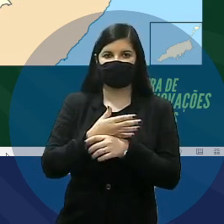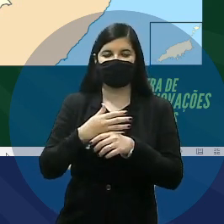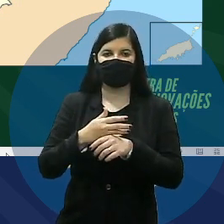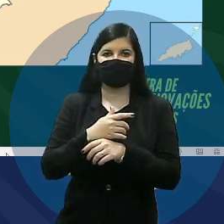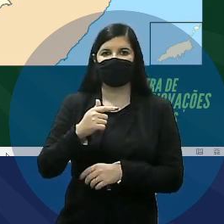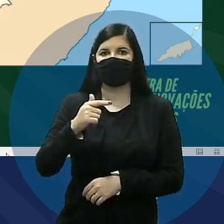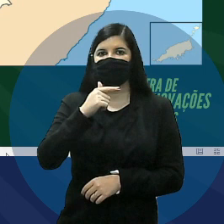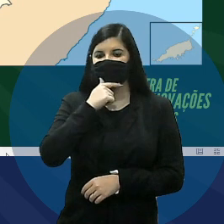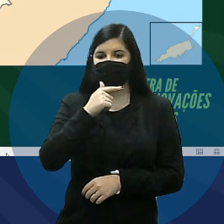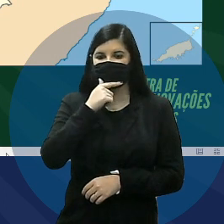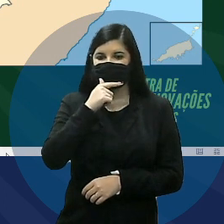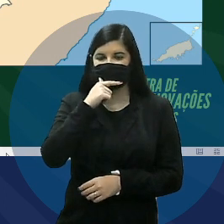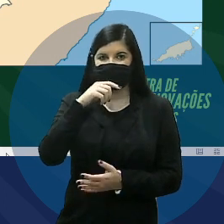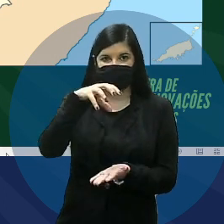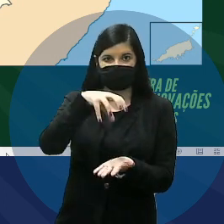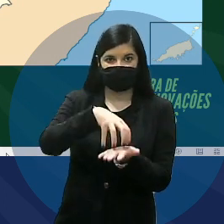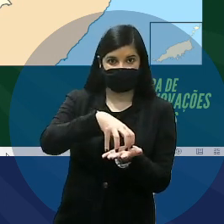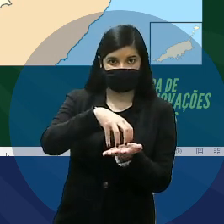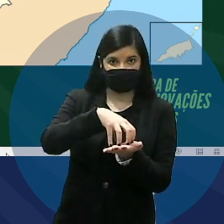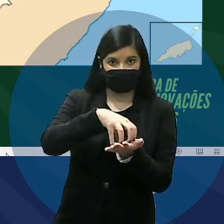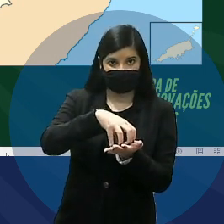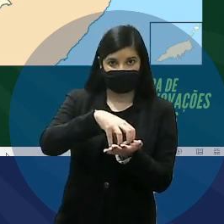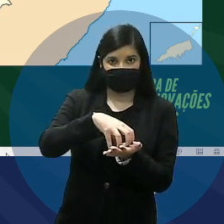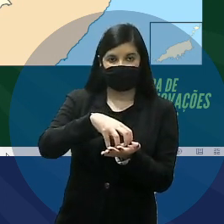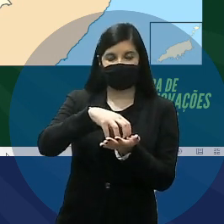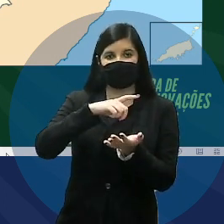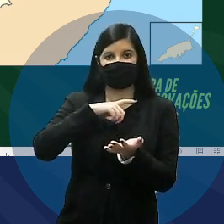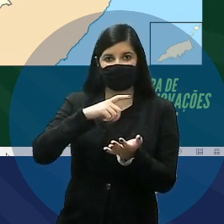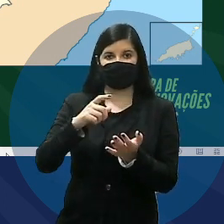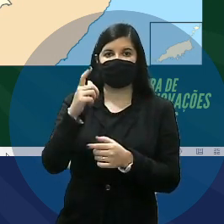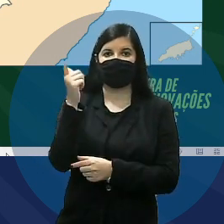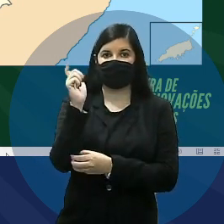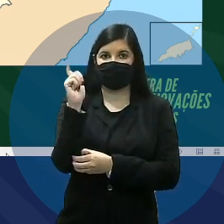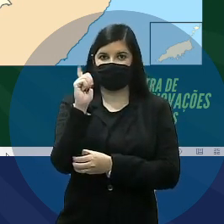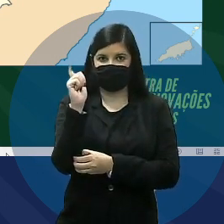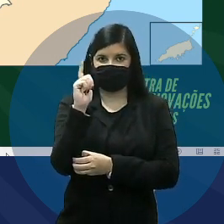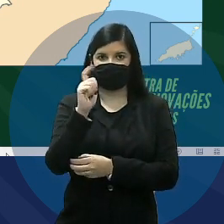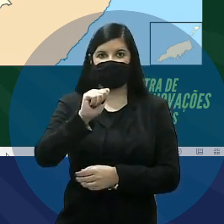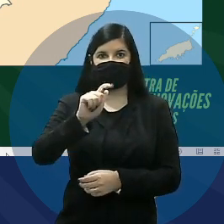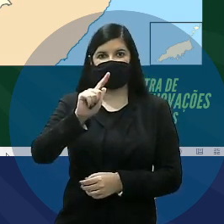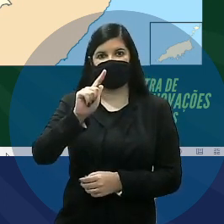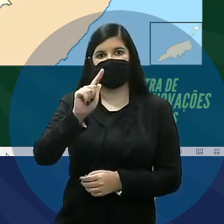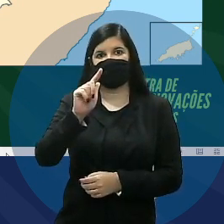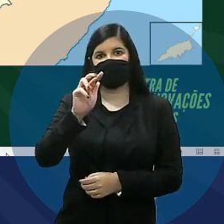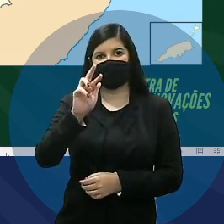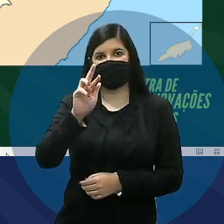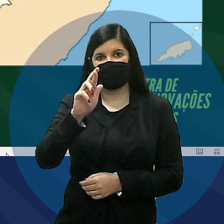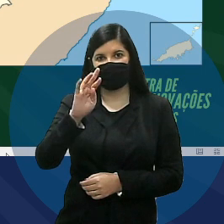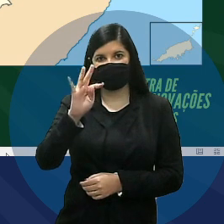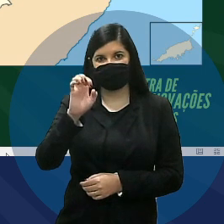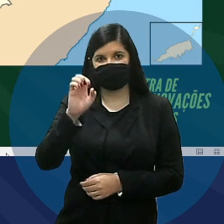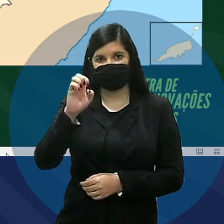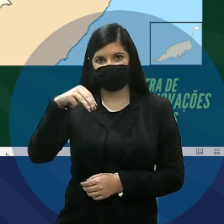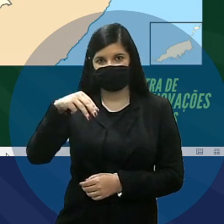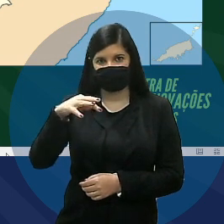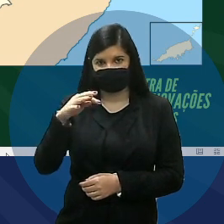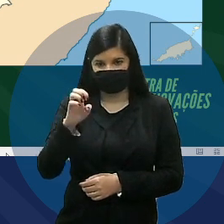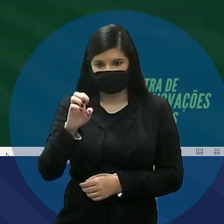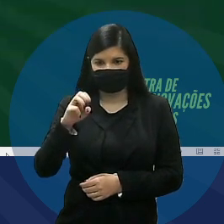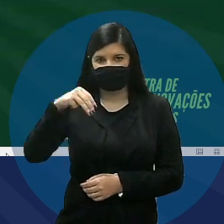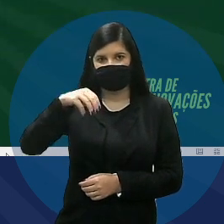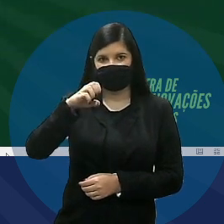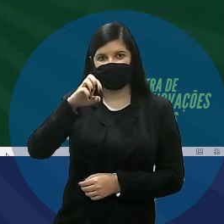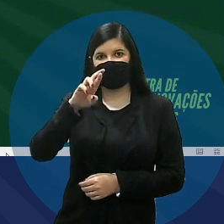fica a sede da nossa gerência regional Agreste Meridional. Pode passar, por favor.